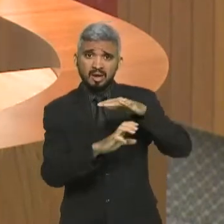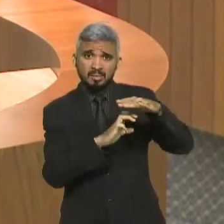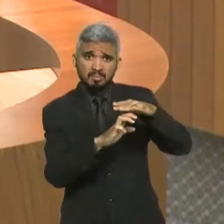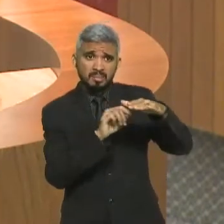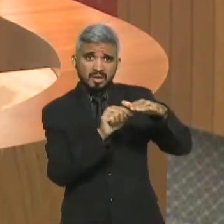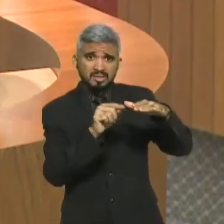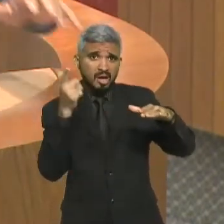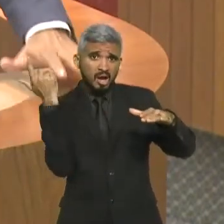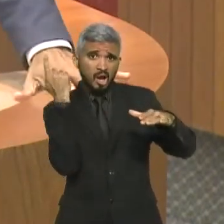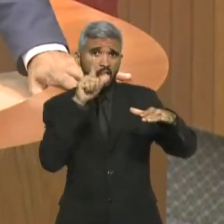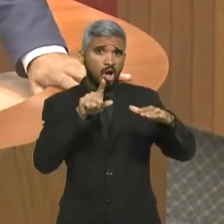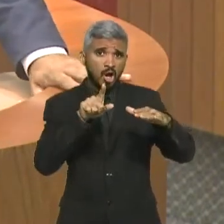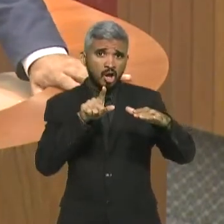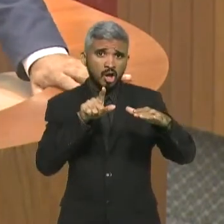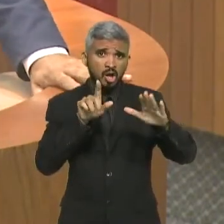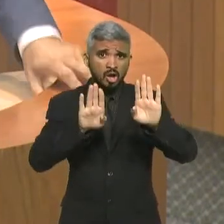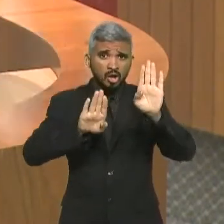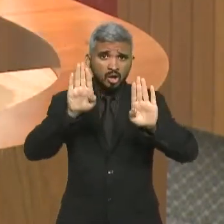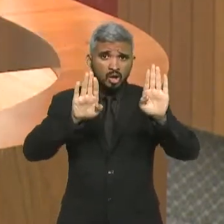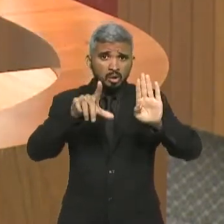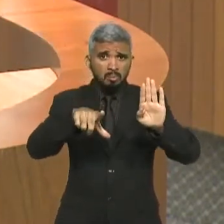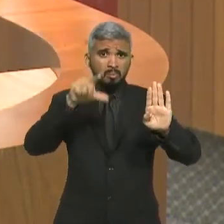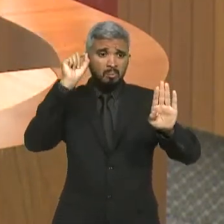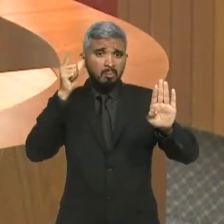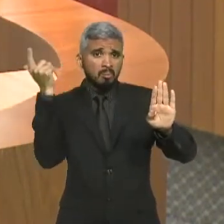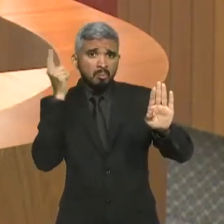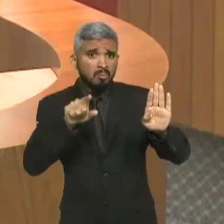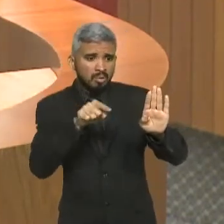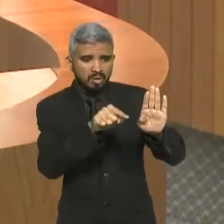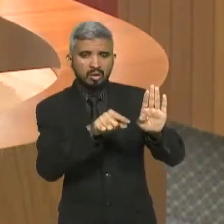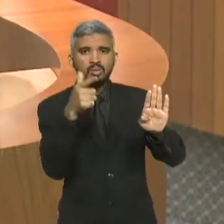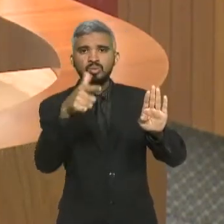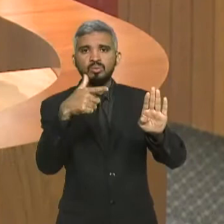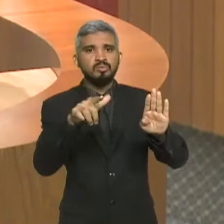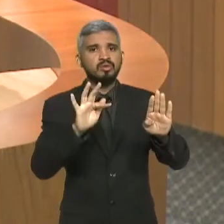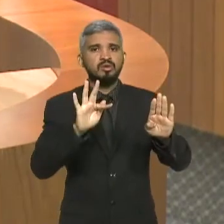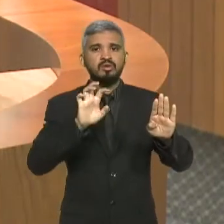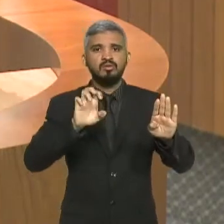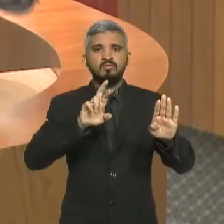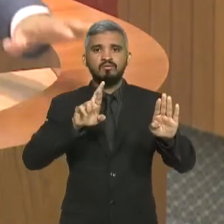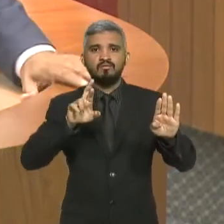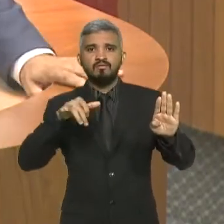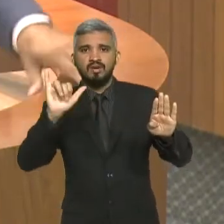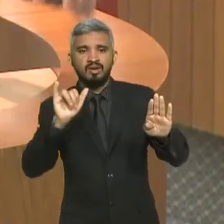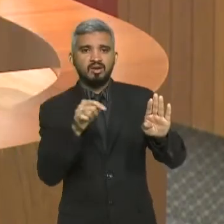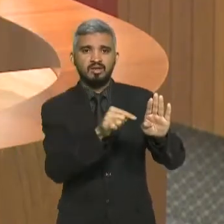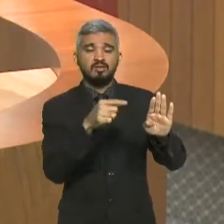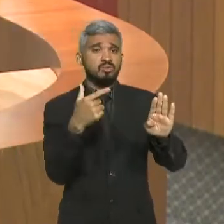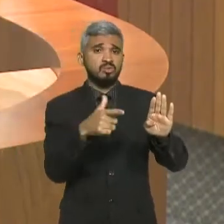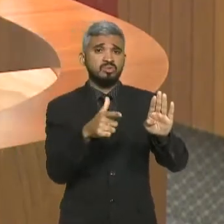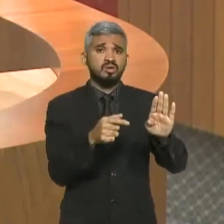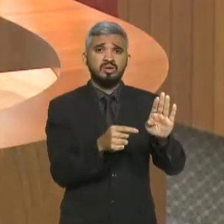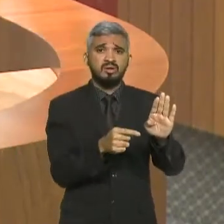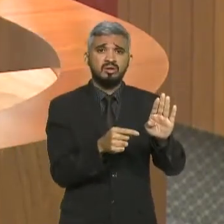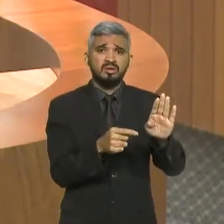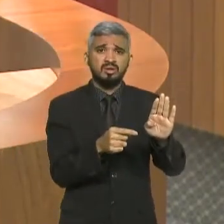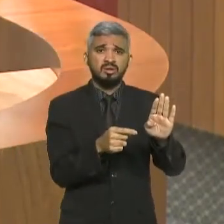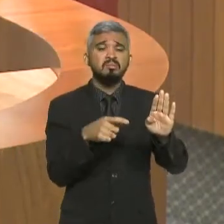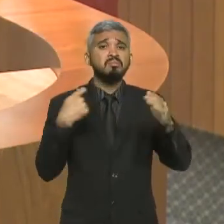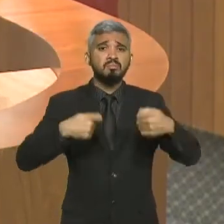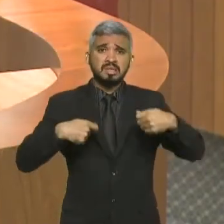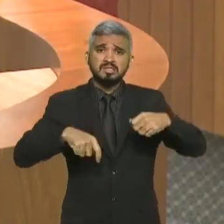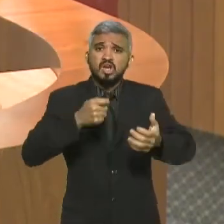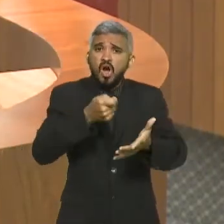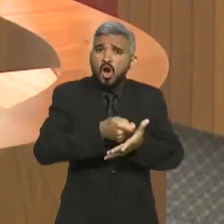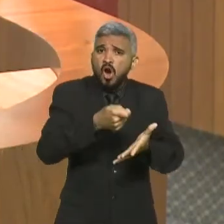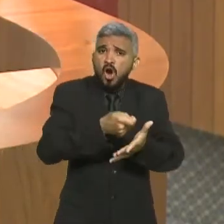Deputados, prestem atenção nessa denúncia. A empresa tinha que ter ferry para transportar mais de 500 pessoas. A empresa que ganhou